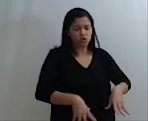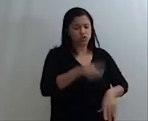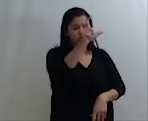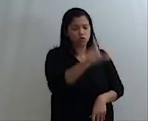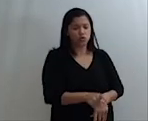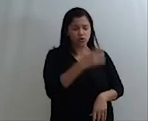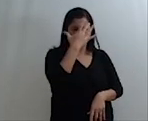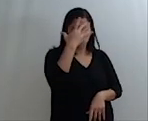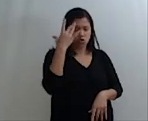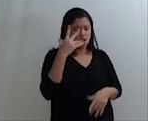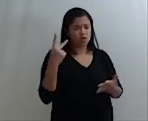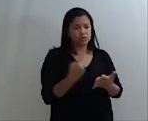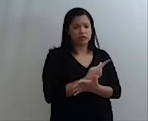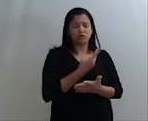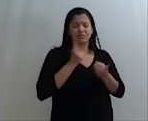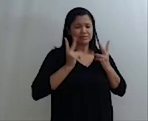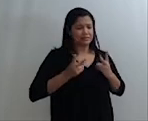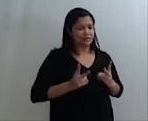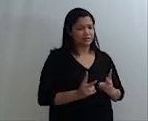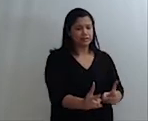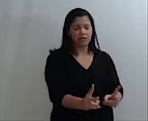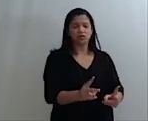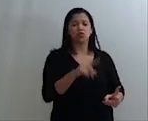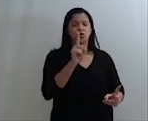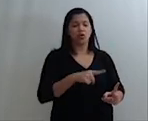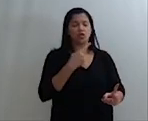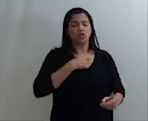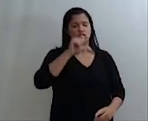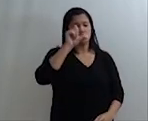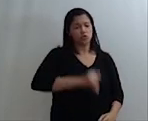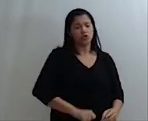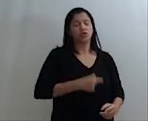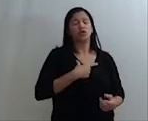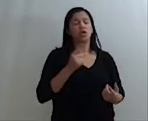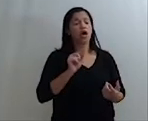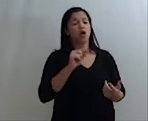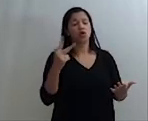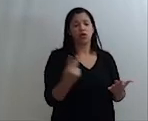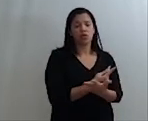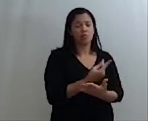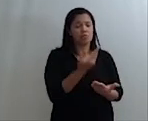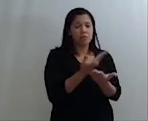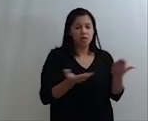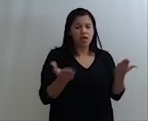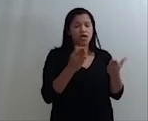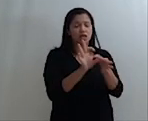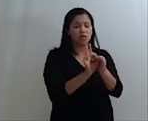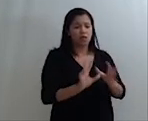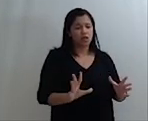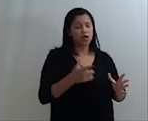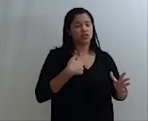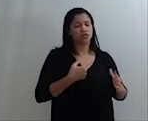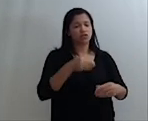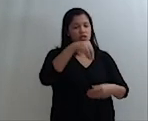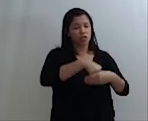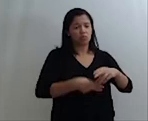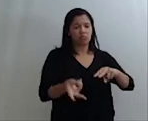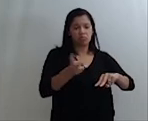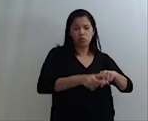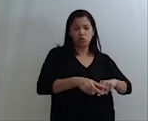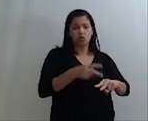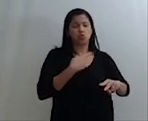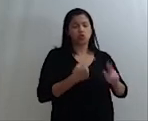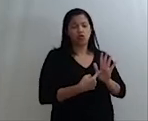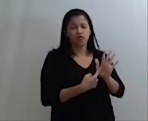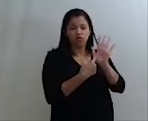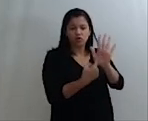estigma de efeitos permanentes porque em jogo a própria Liberdade entendo que o Supremo Tribunal Federal não pode endossar quadro revelador da